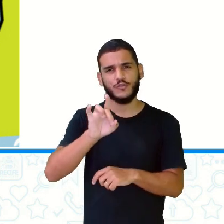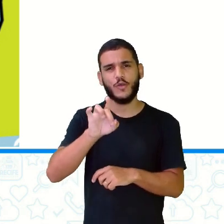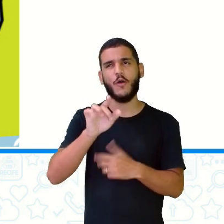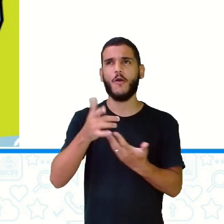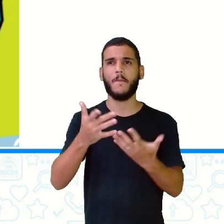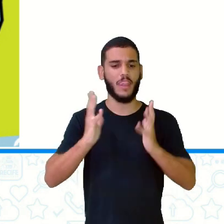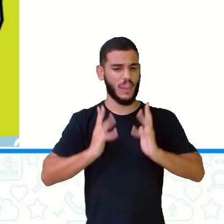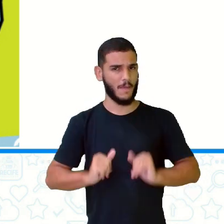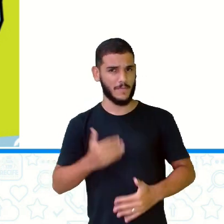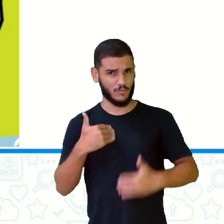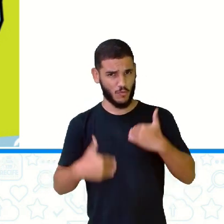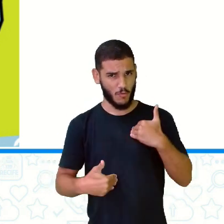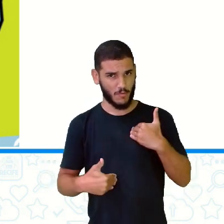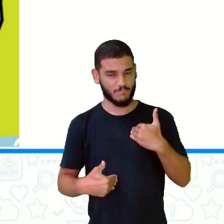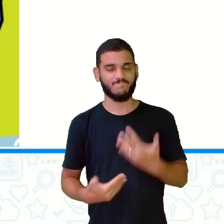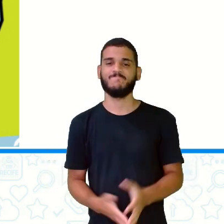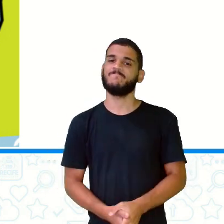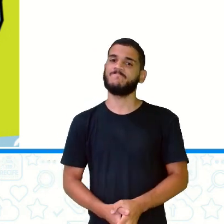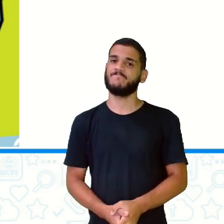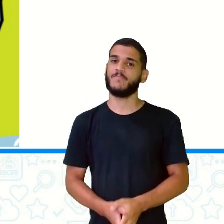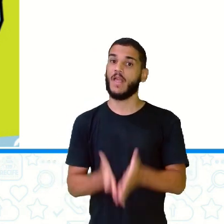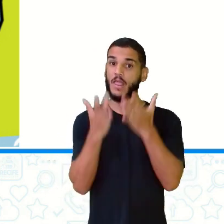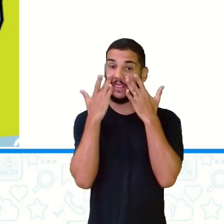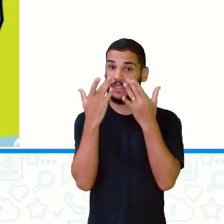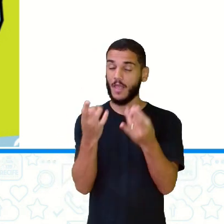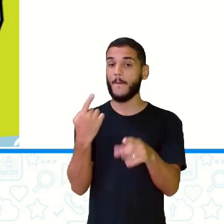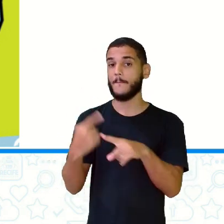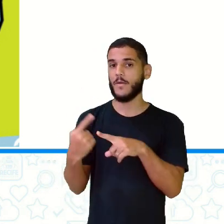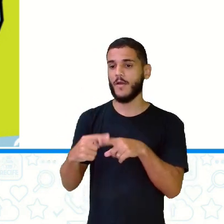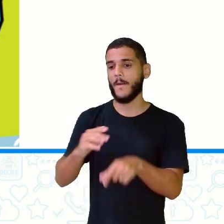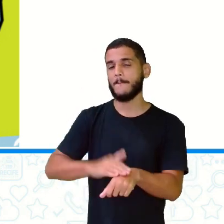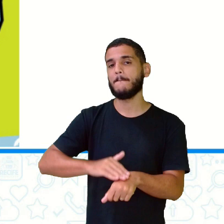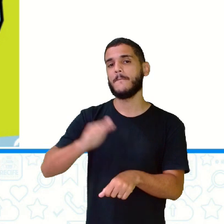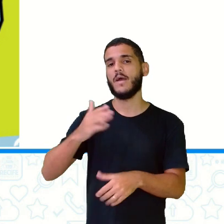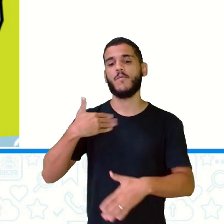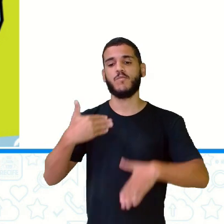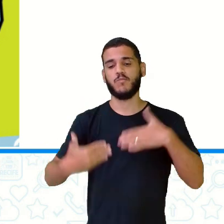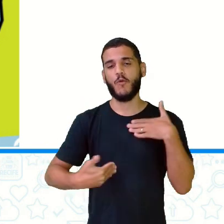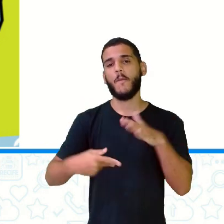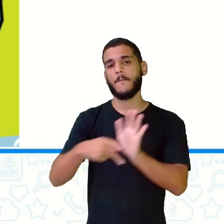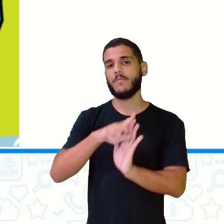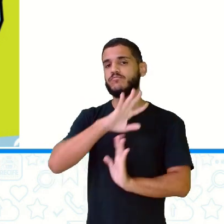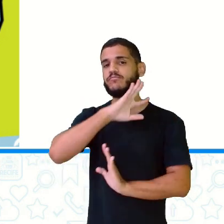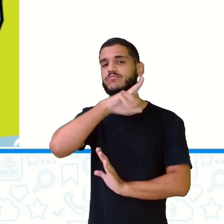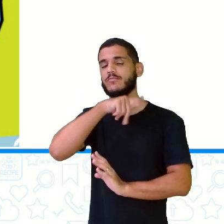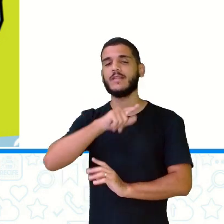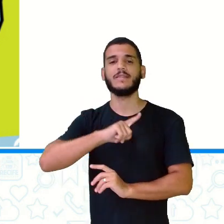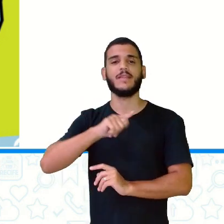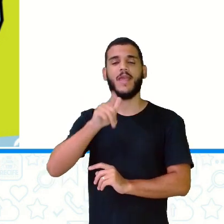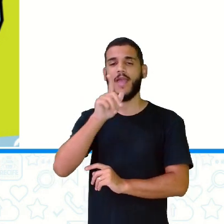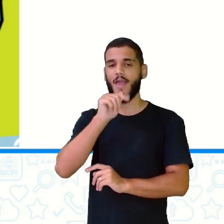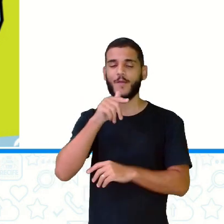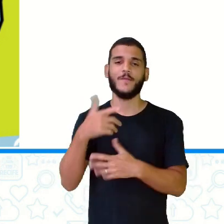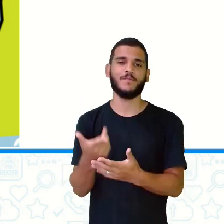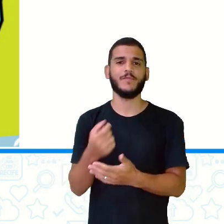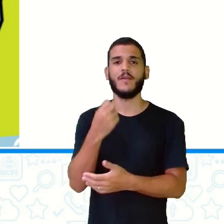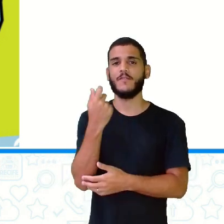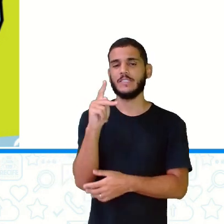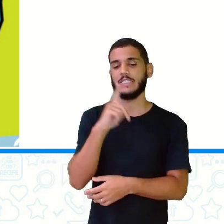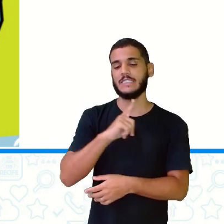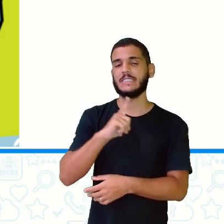sua higiene? Pois fique sabendo que maior parte do corpo dos animais é feita de água. Para você ter